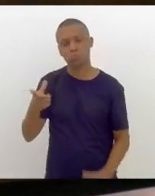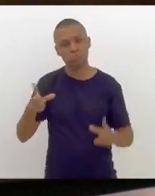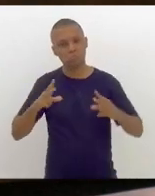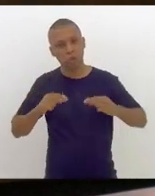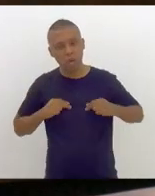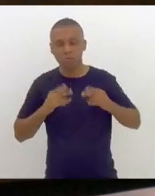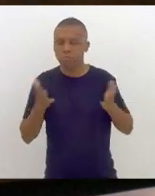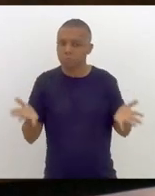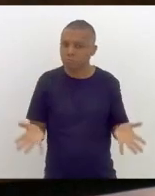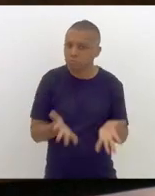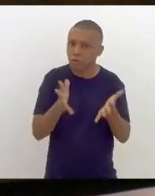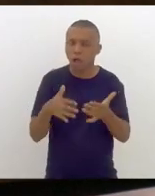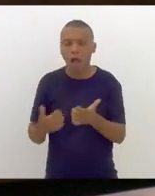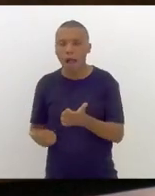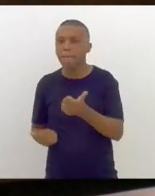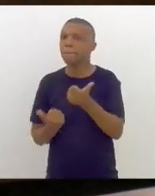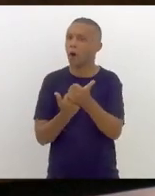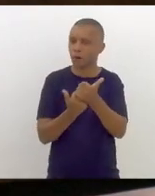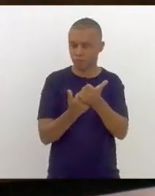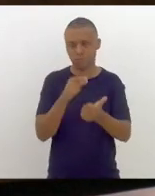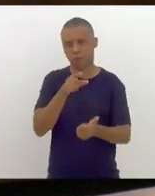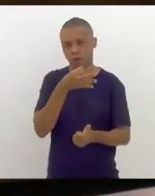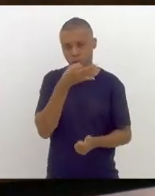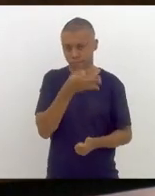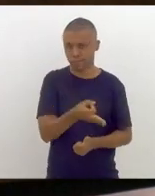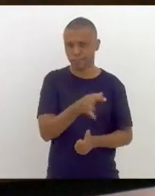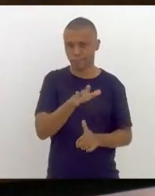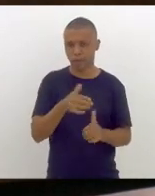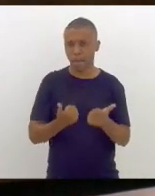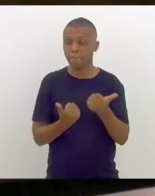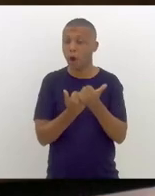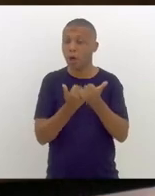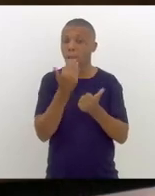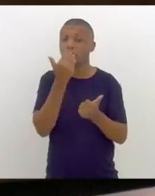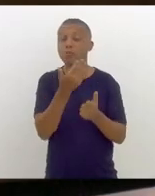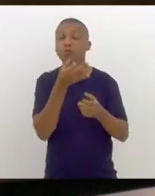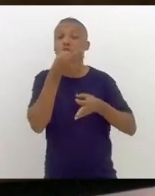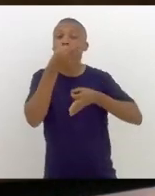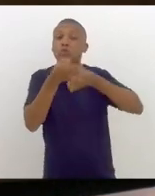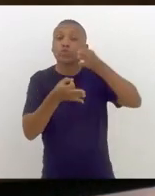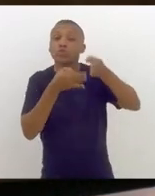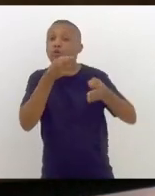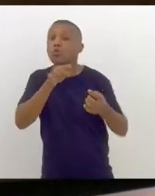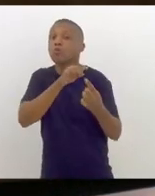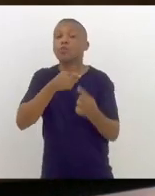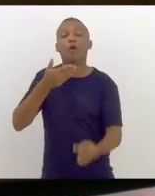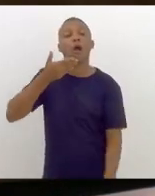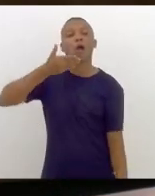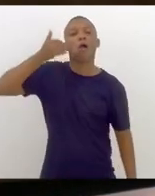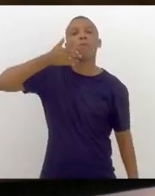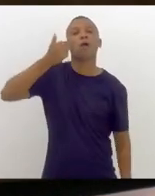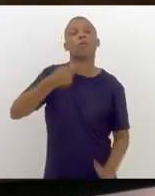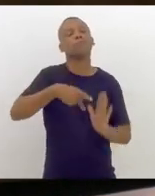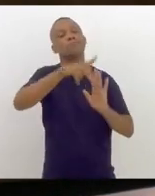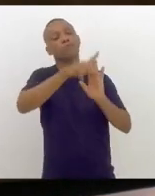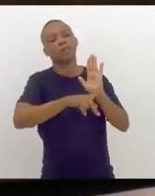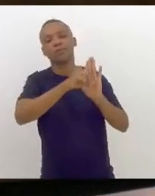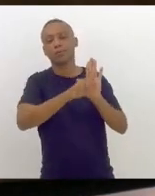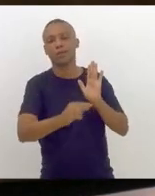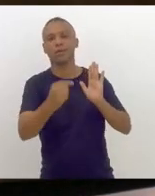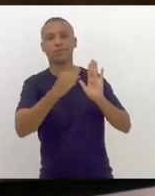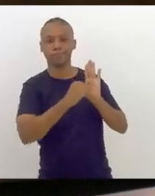prosperar e o nosso parecer é favorável com emendas buscando aperfeiçoar o já